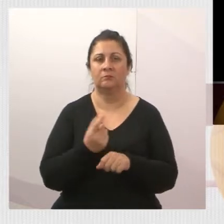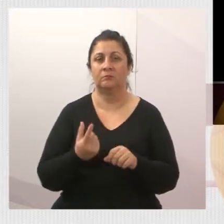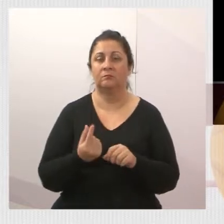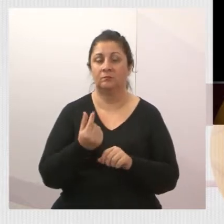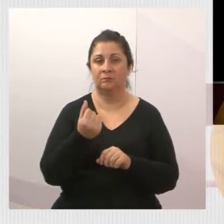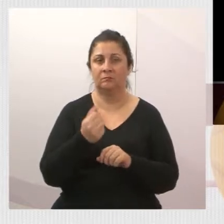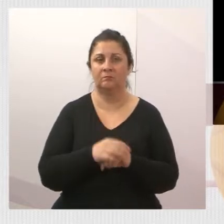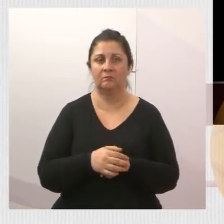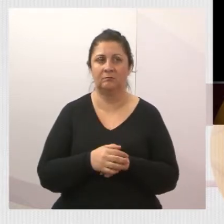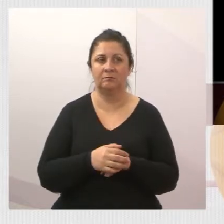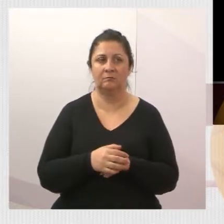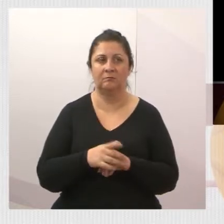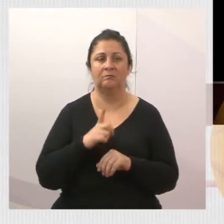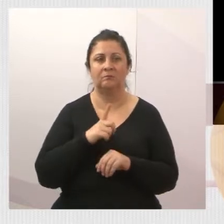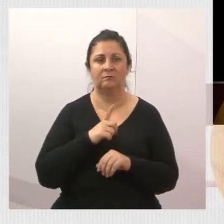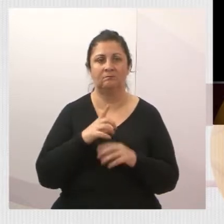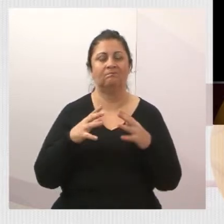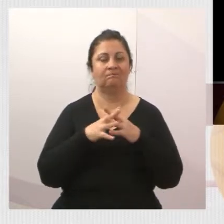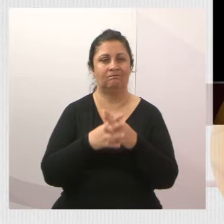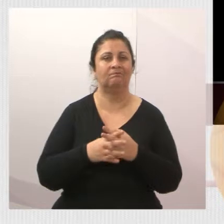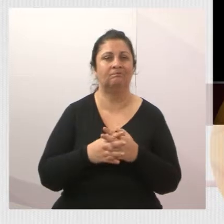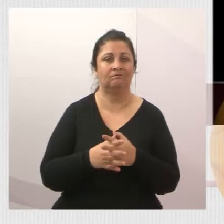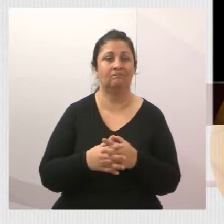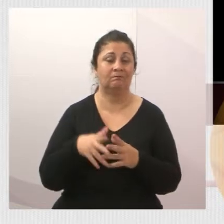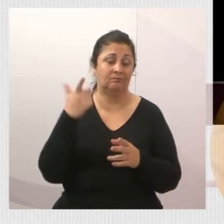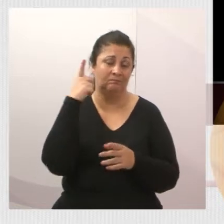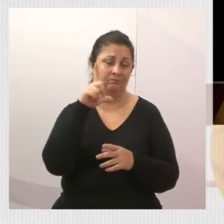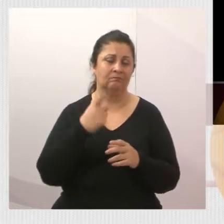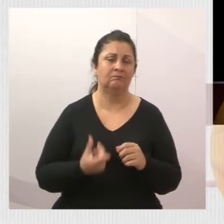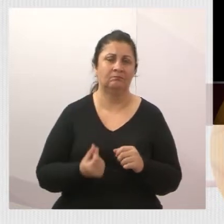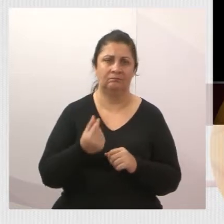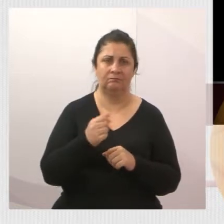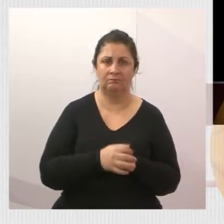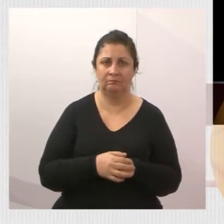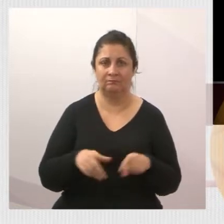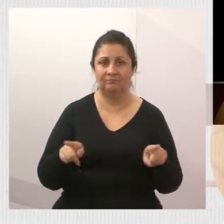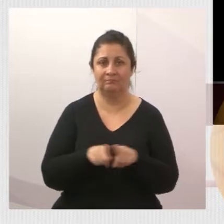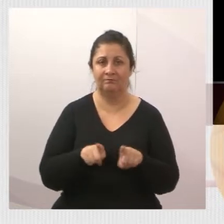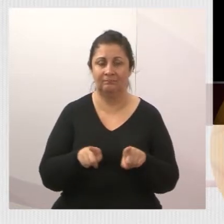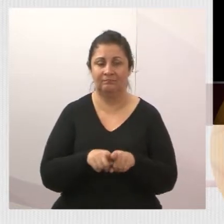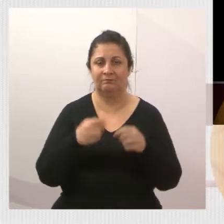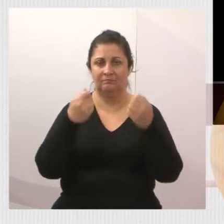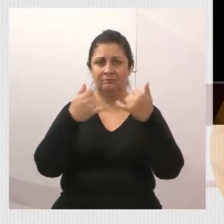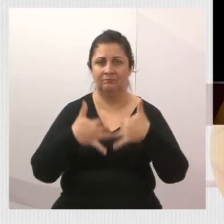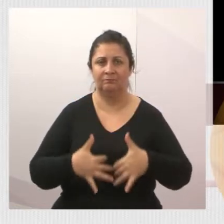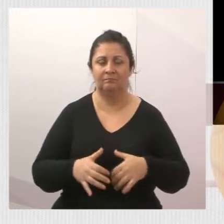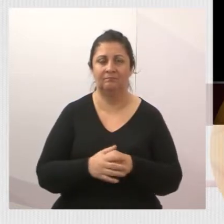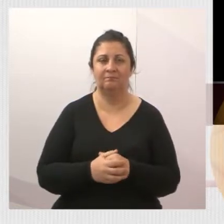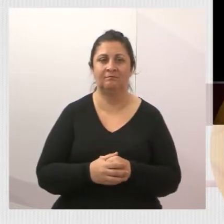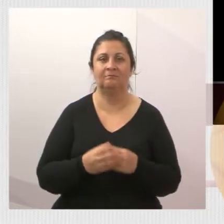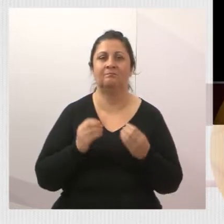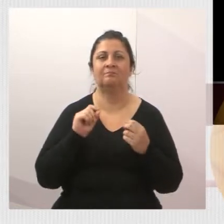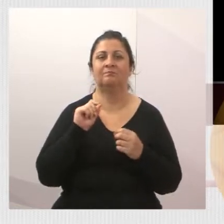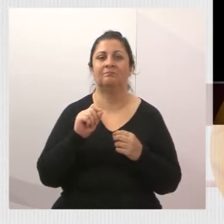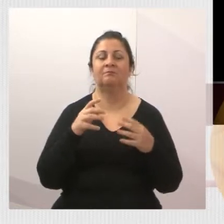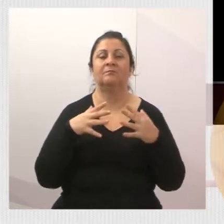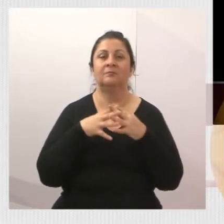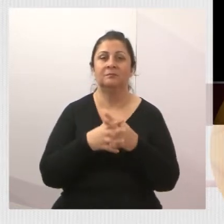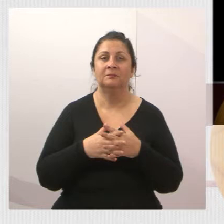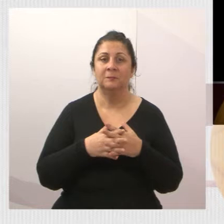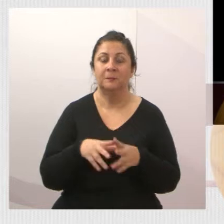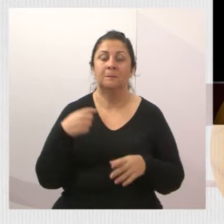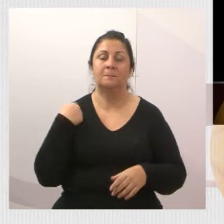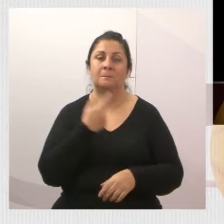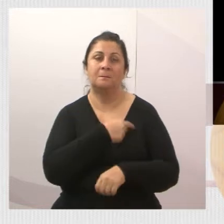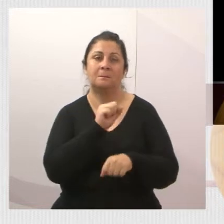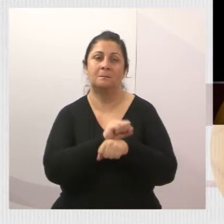realmente uma dificuldade na arrecadação também, e também vamos falar um pouco sobre as dificuldades, às vezes, de a gente esperar